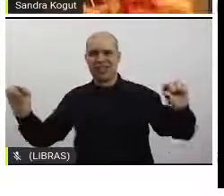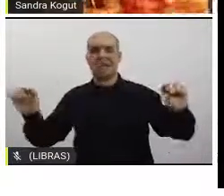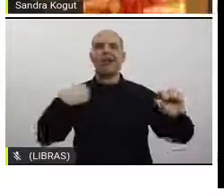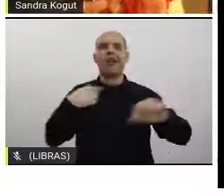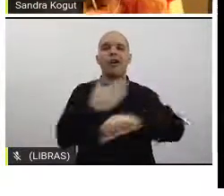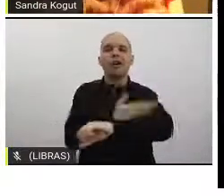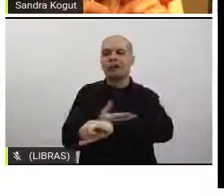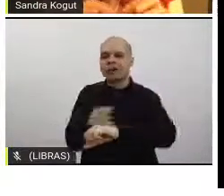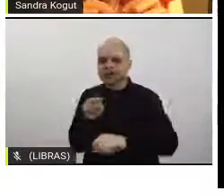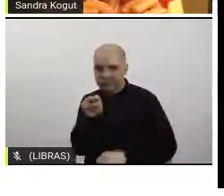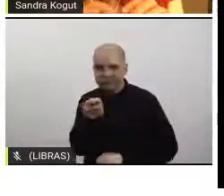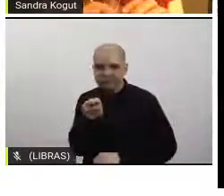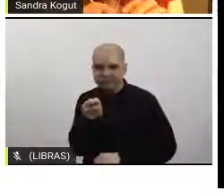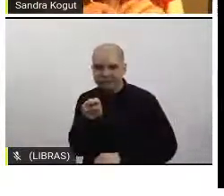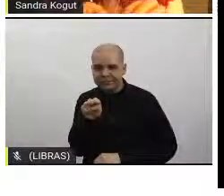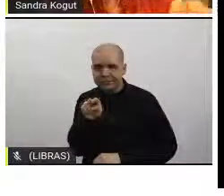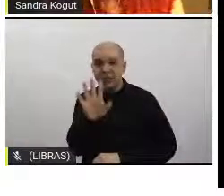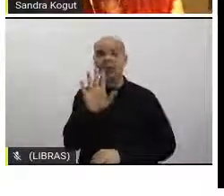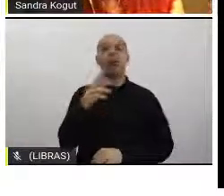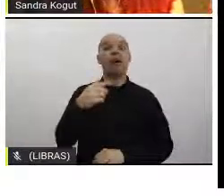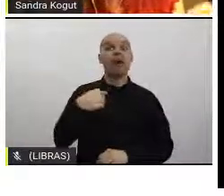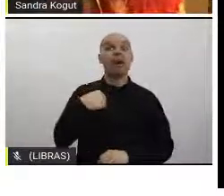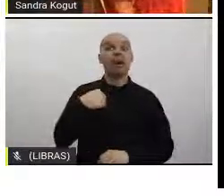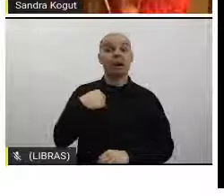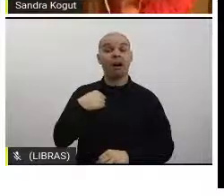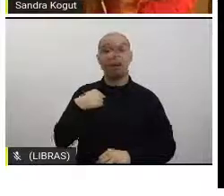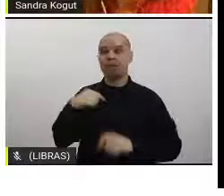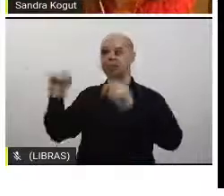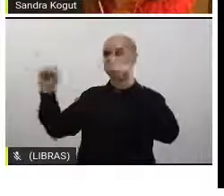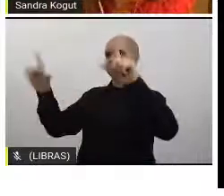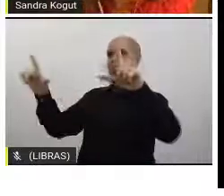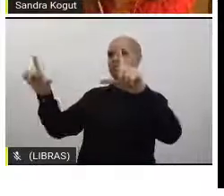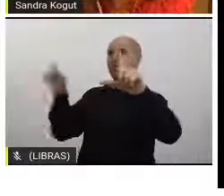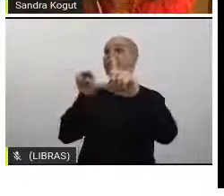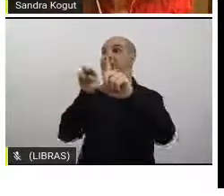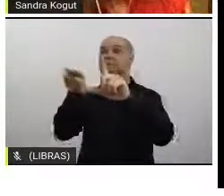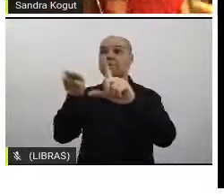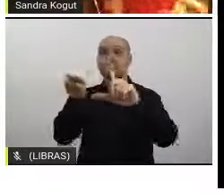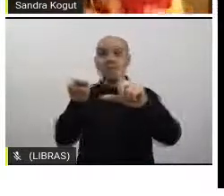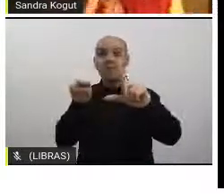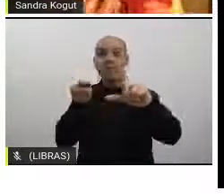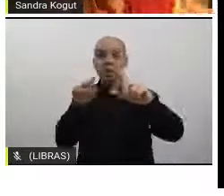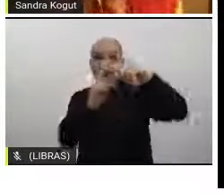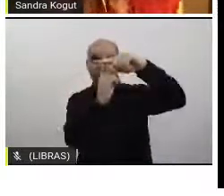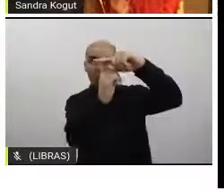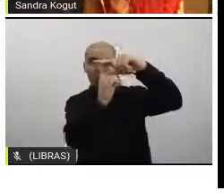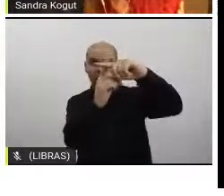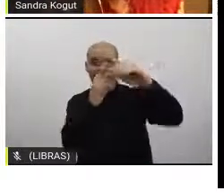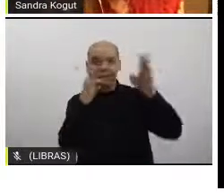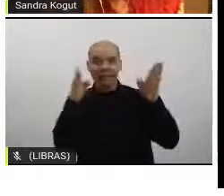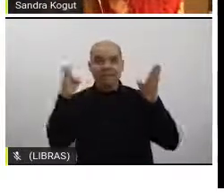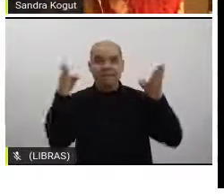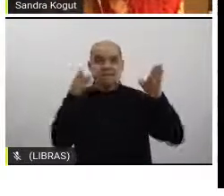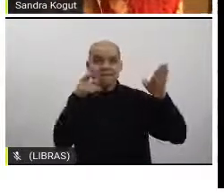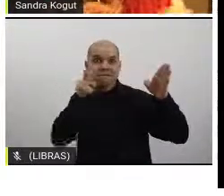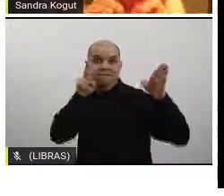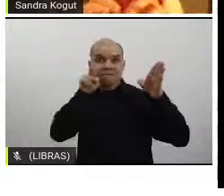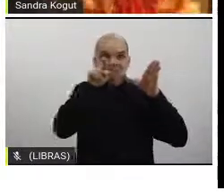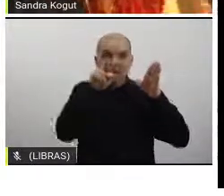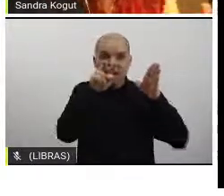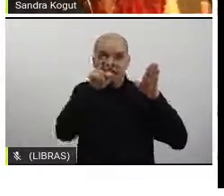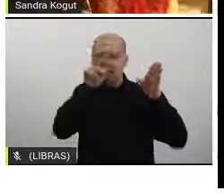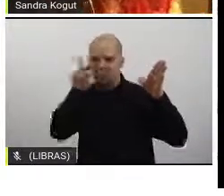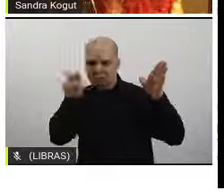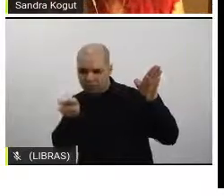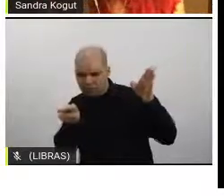também mexia muito com isso, assim. Às vezes, a borda é mais importante que o centro. O que é uma legenda? Às vezes,